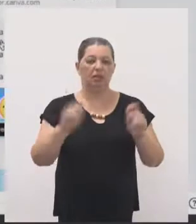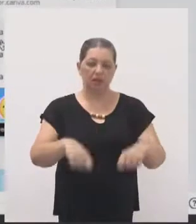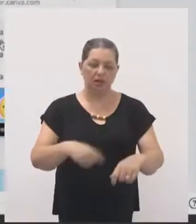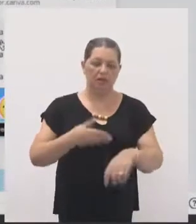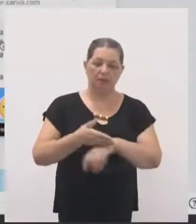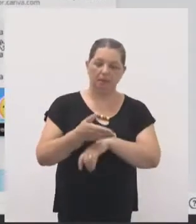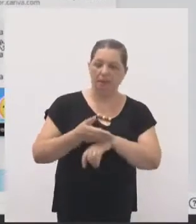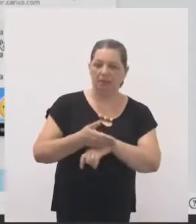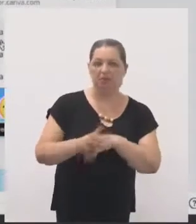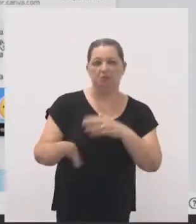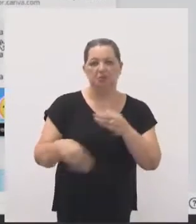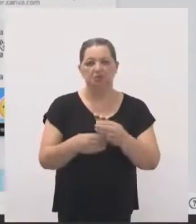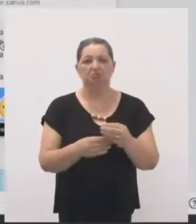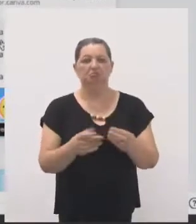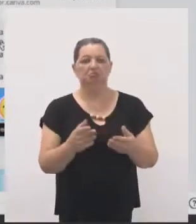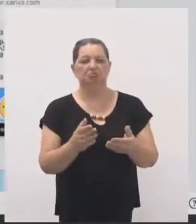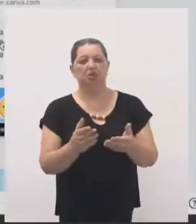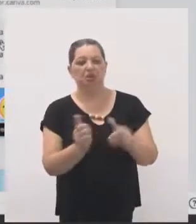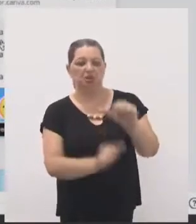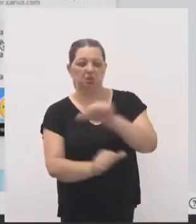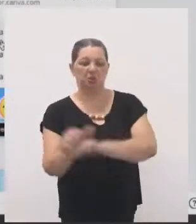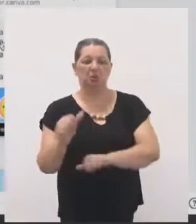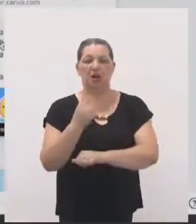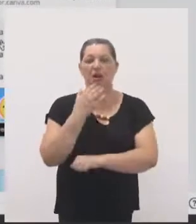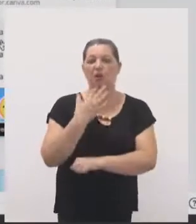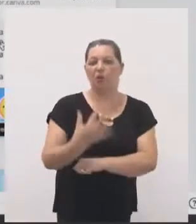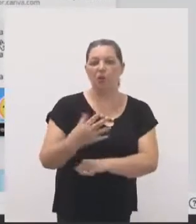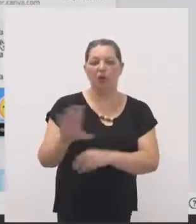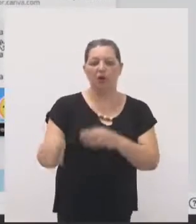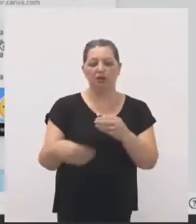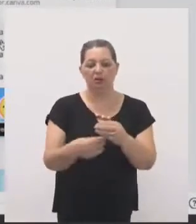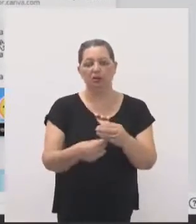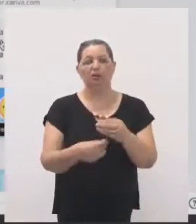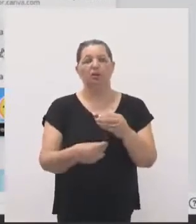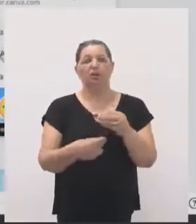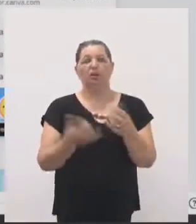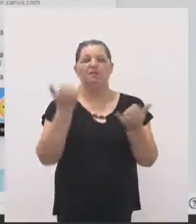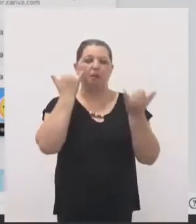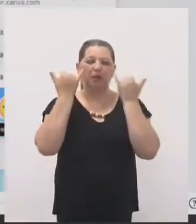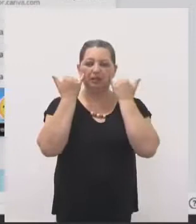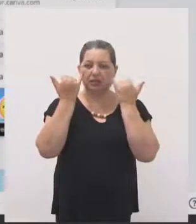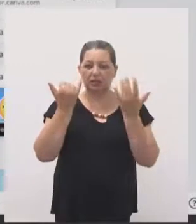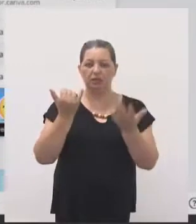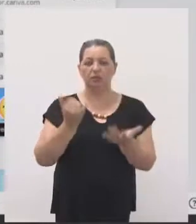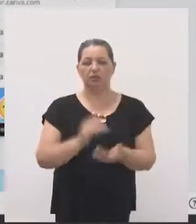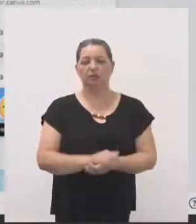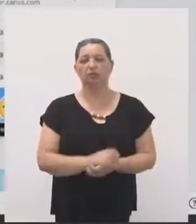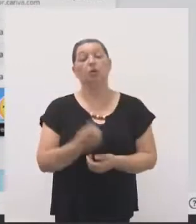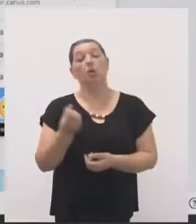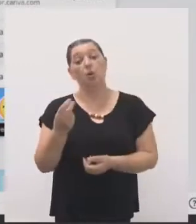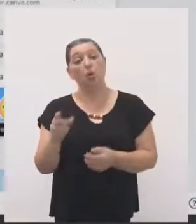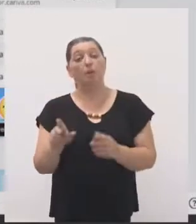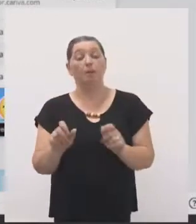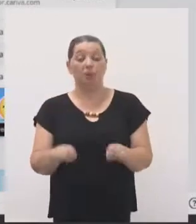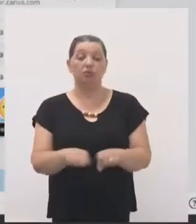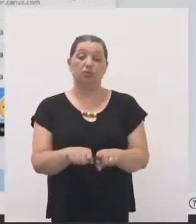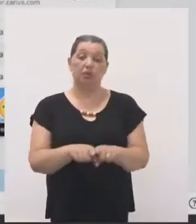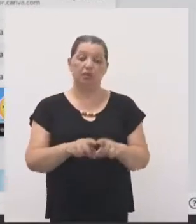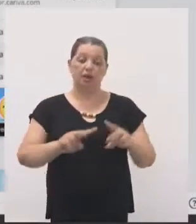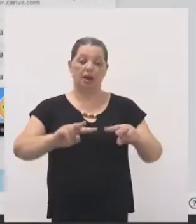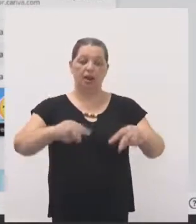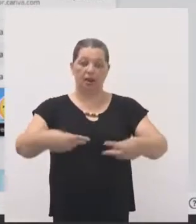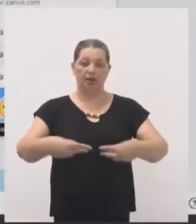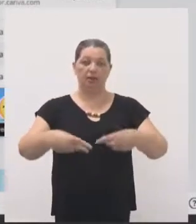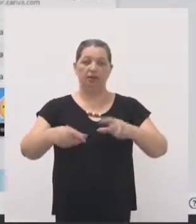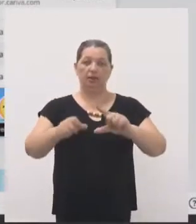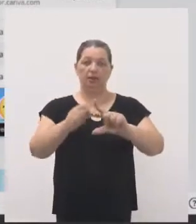design, trocar as coisas de lugar, trocar cor, adicionar informações. Ou eu posso compartilhar o link de template, que nesse